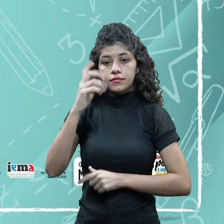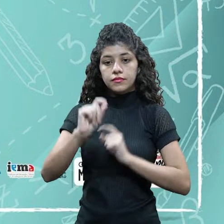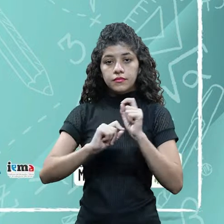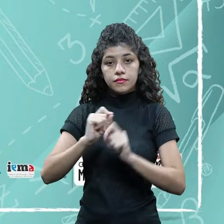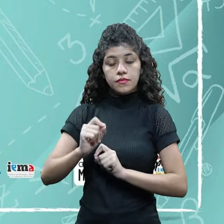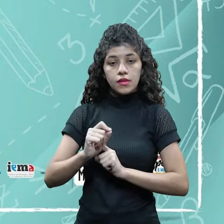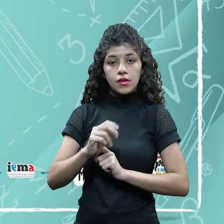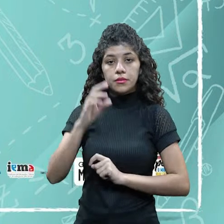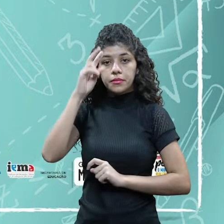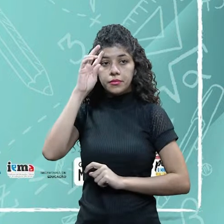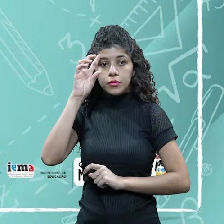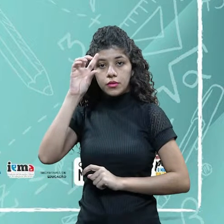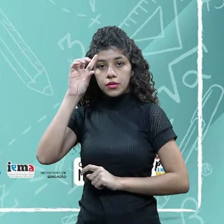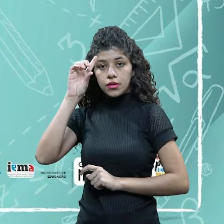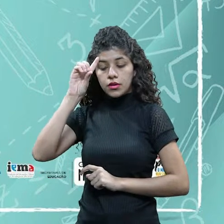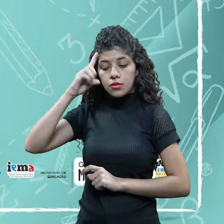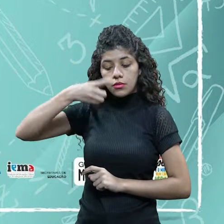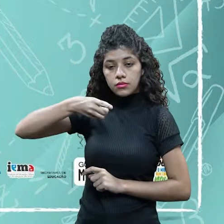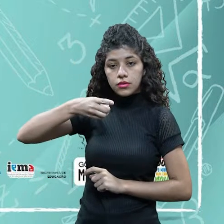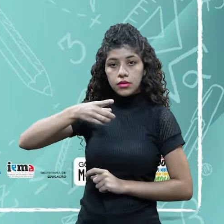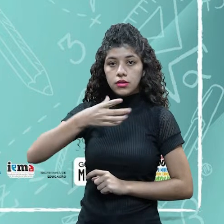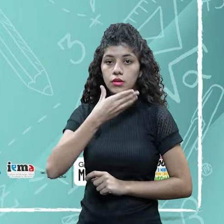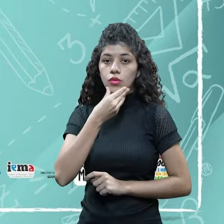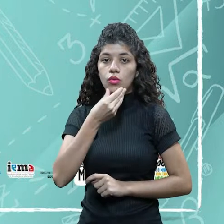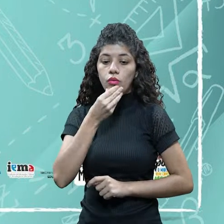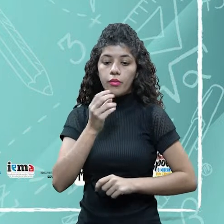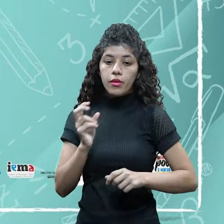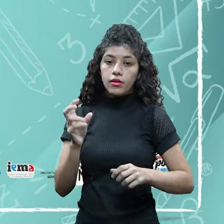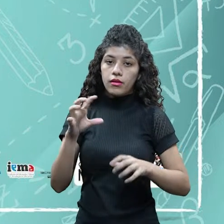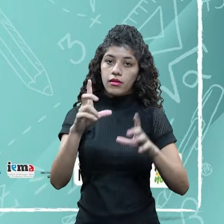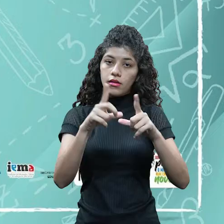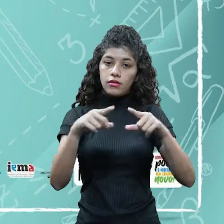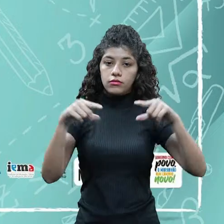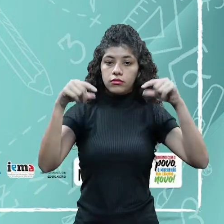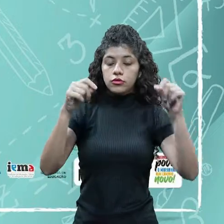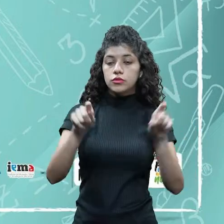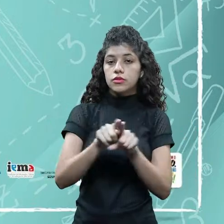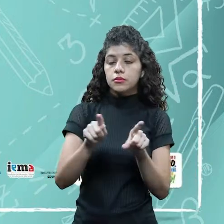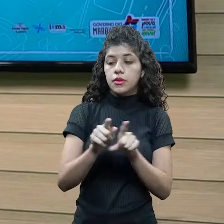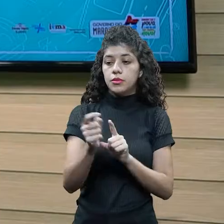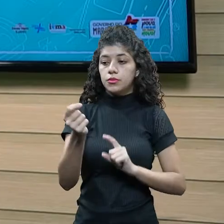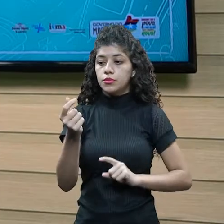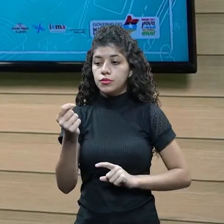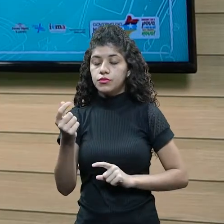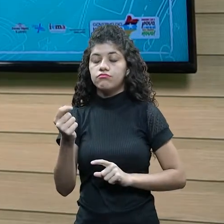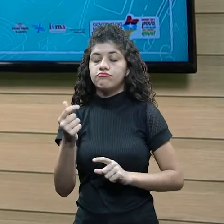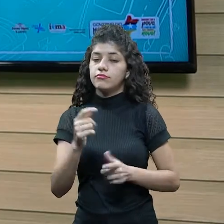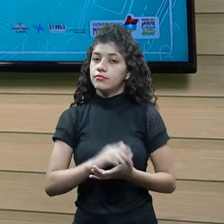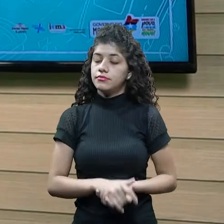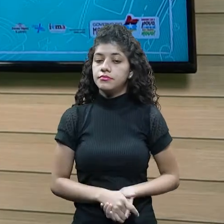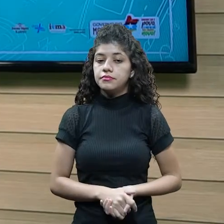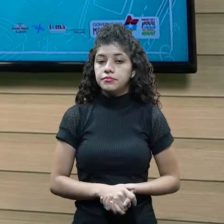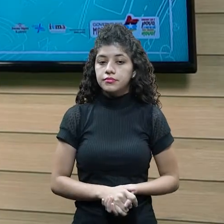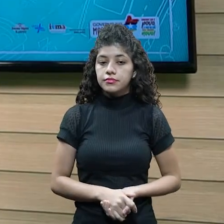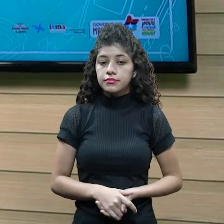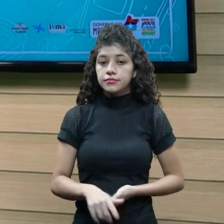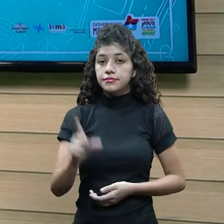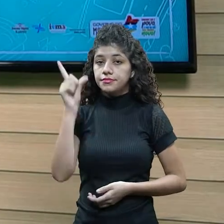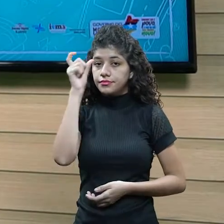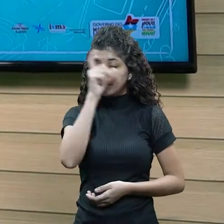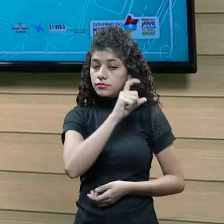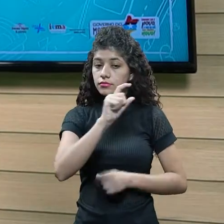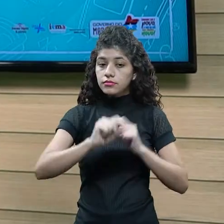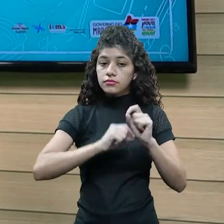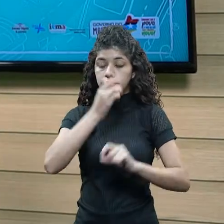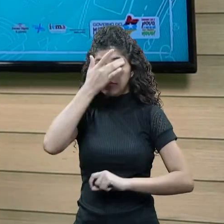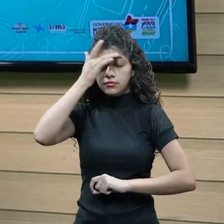homem à lua até problemas simples, como por exemplo contar moedas. Quem que nunca se perdeu a contar moedas? Já imaginou a dificuldade ali